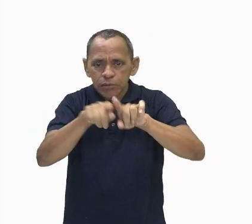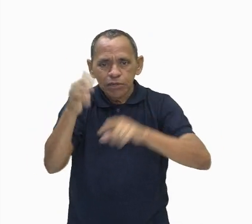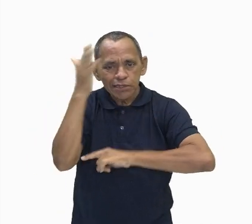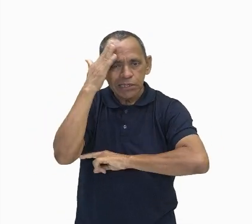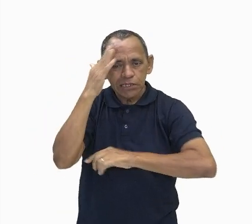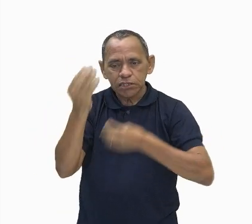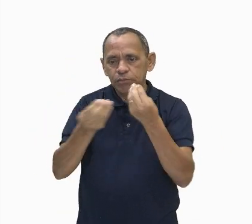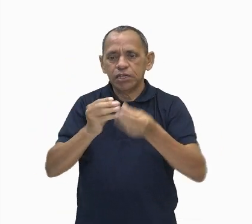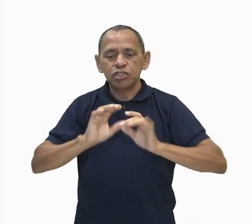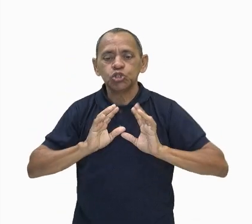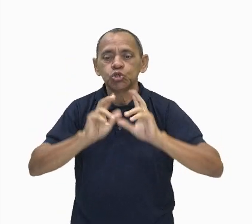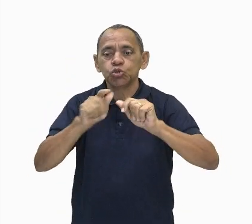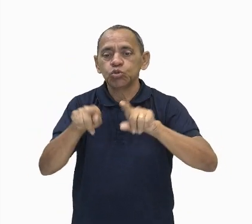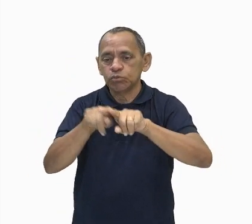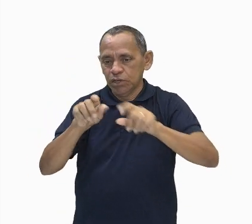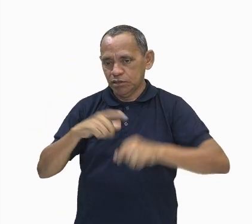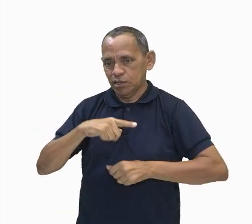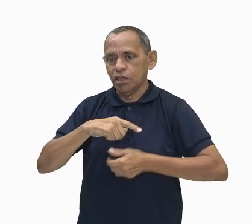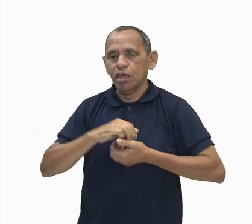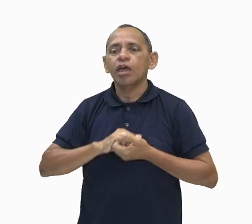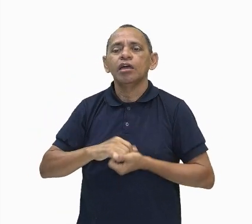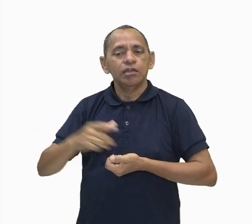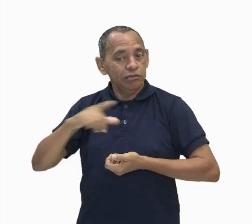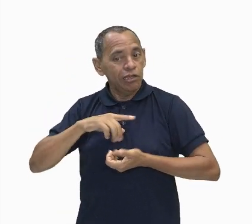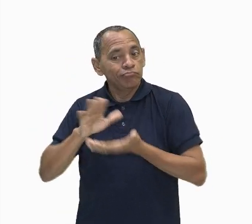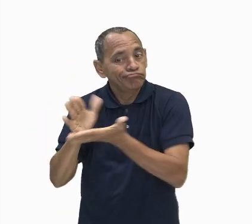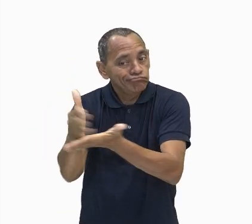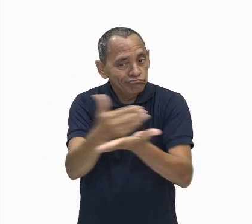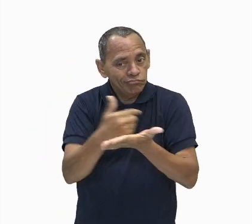você entende, você está tirando essas informações.